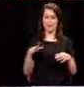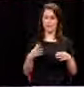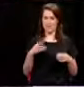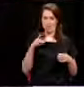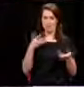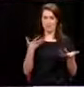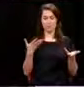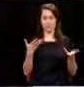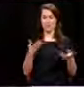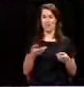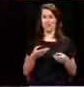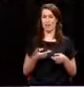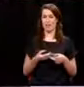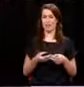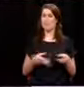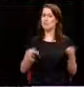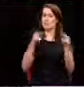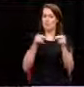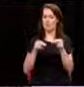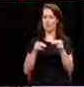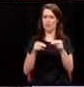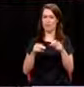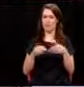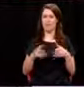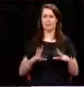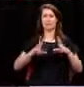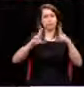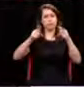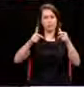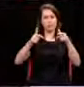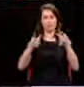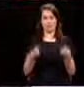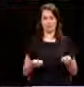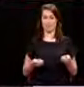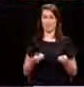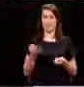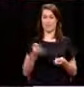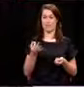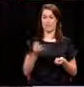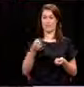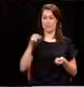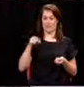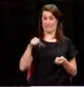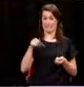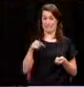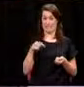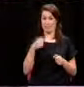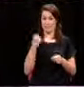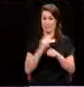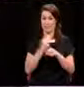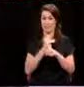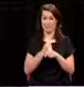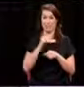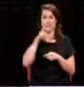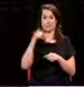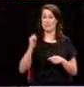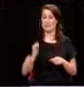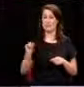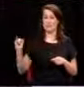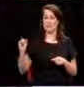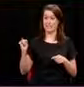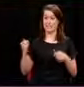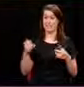essa mesma inovação que nós queremos fazer, é que lançámos este serviço com uma parceria com a Zone Advance, para podermos chegar a todos.